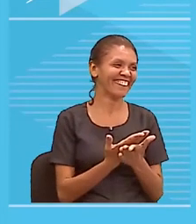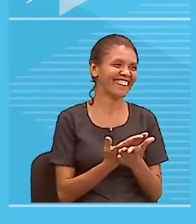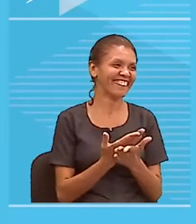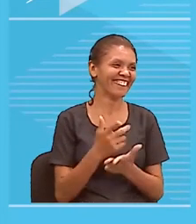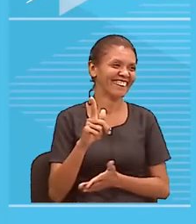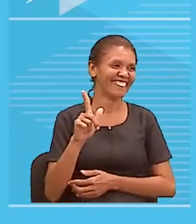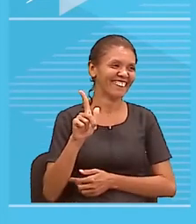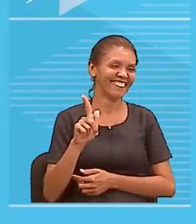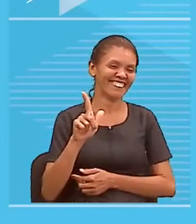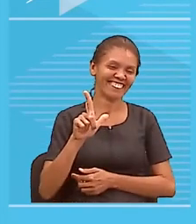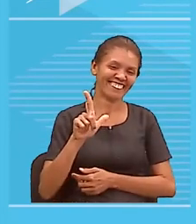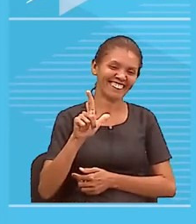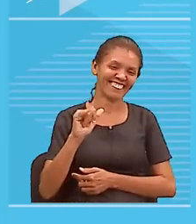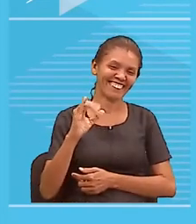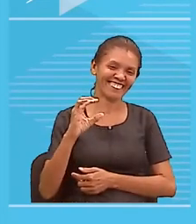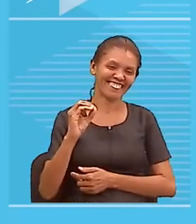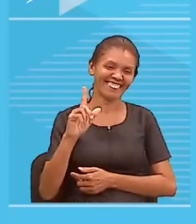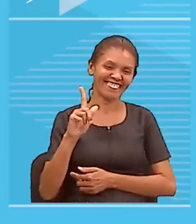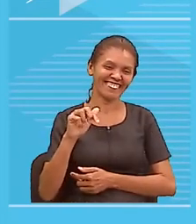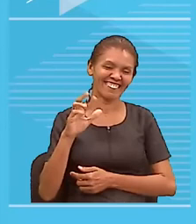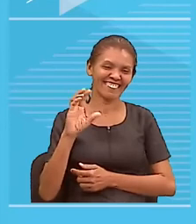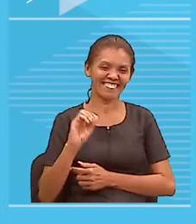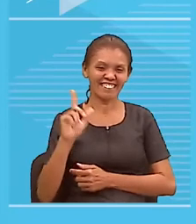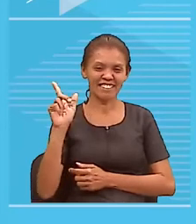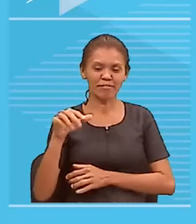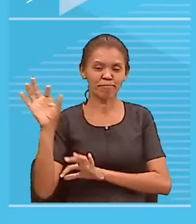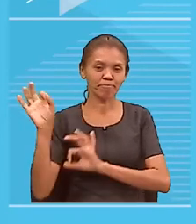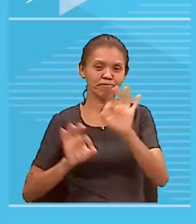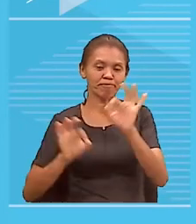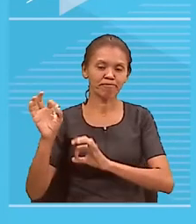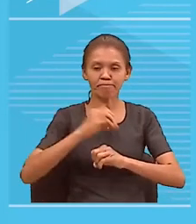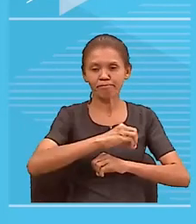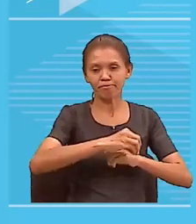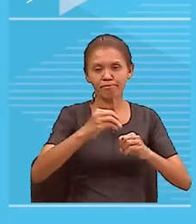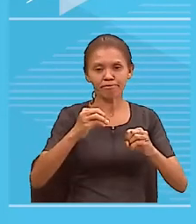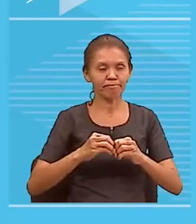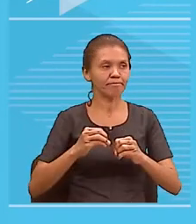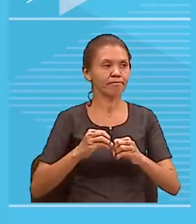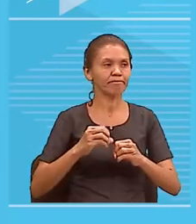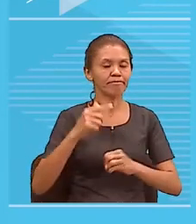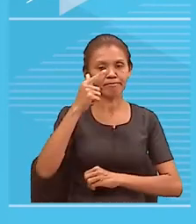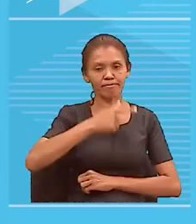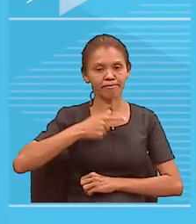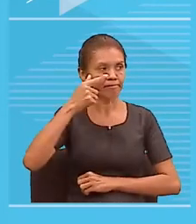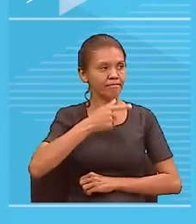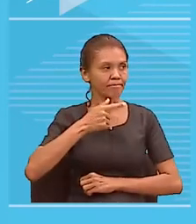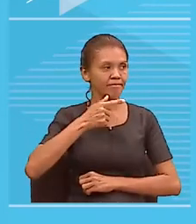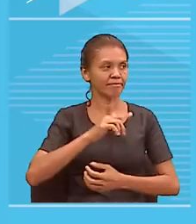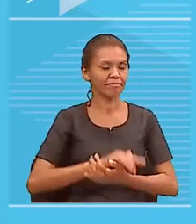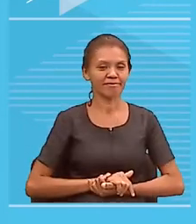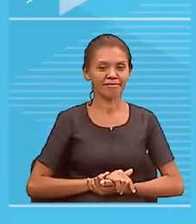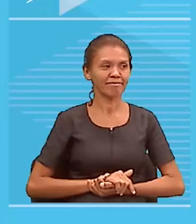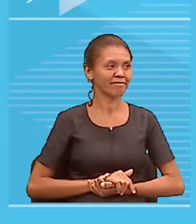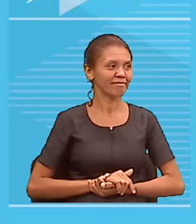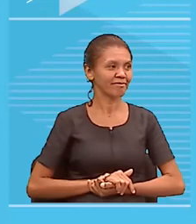o glicogênio é formado pela condensação das moléculas de glicose ouviu falar alguma